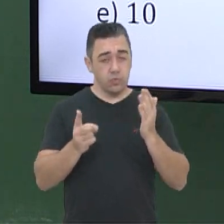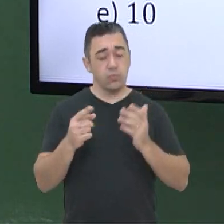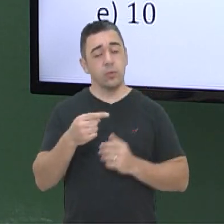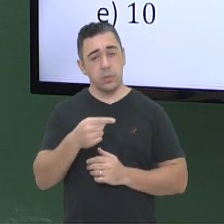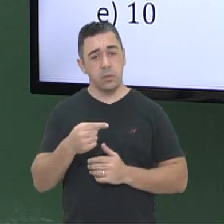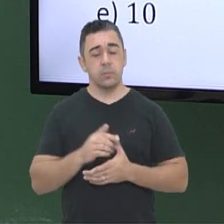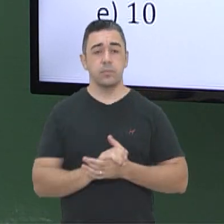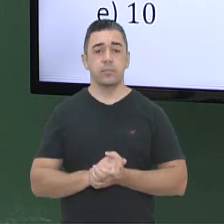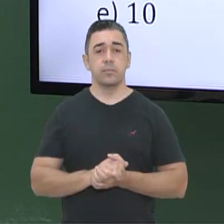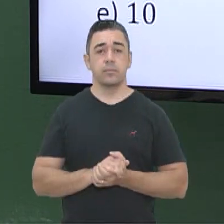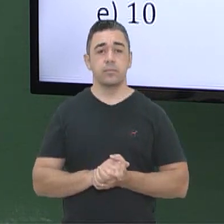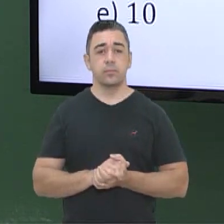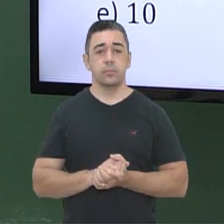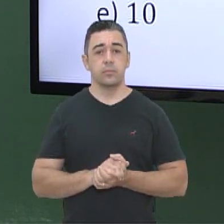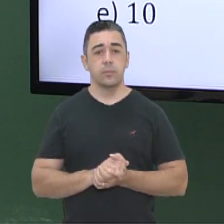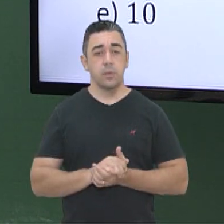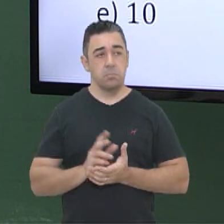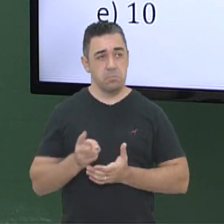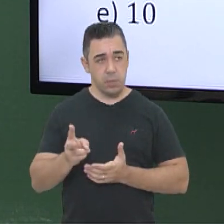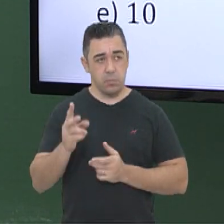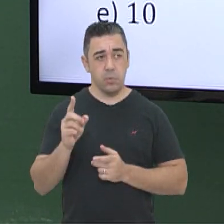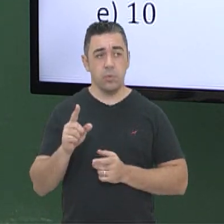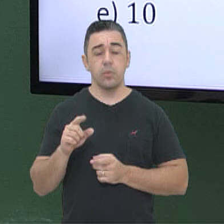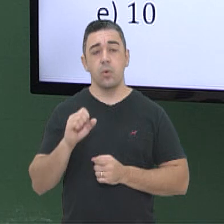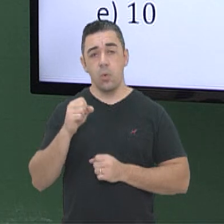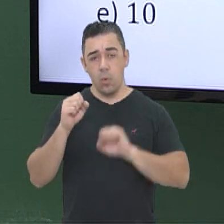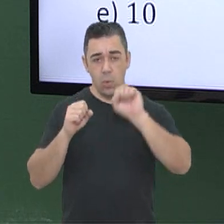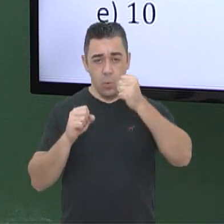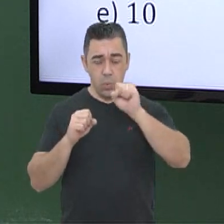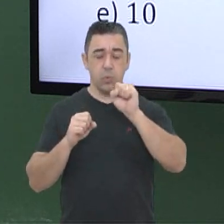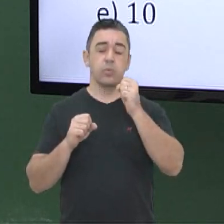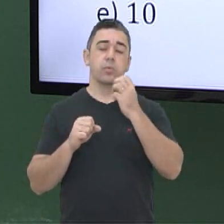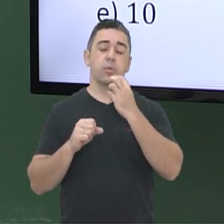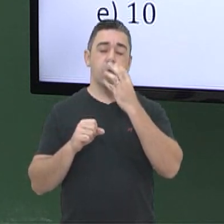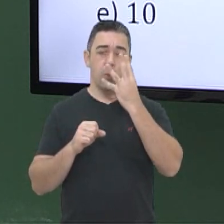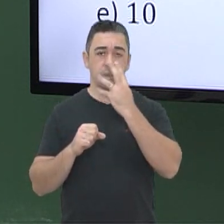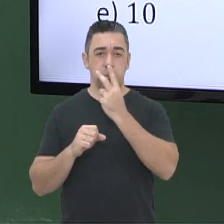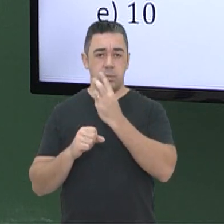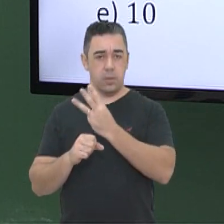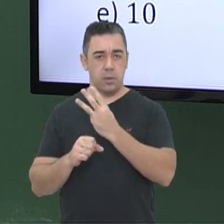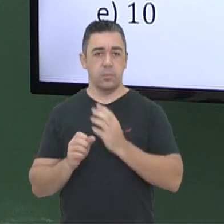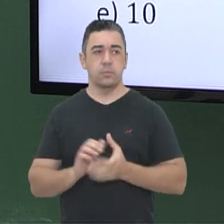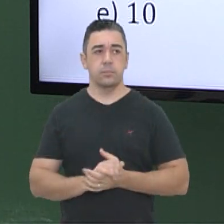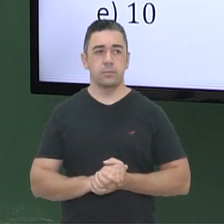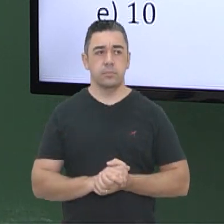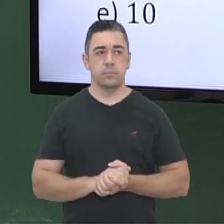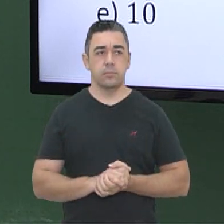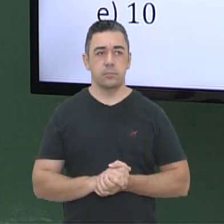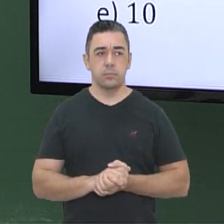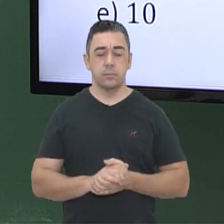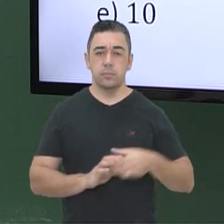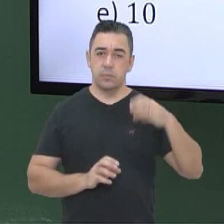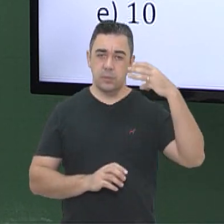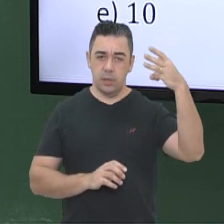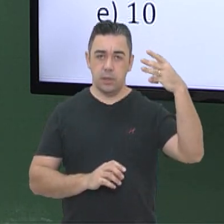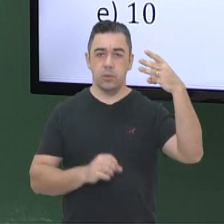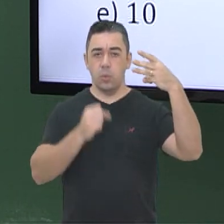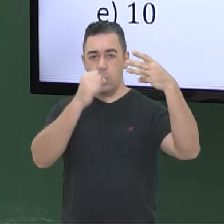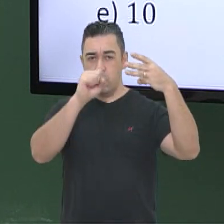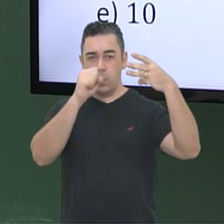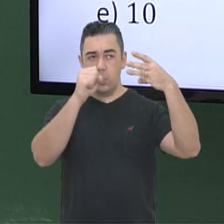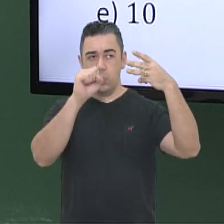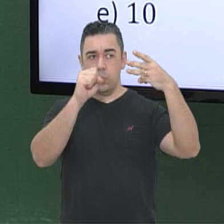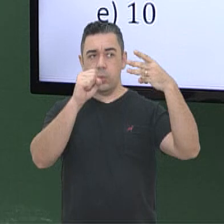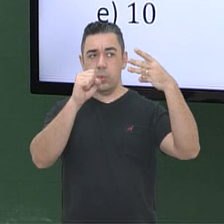negativo. Aqui é a mesma coisa, 8 elevado a 4/3. Vai ficar a raiz cúbica